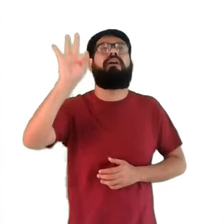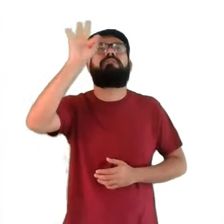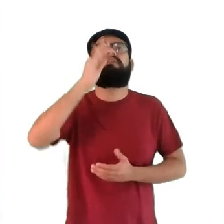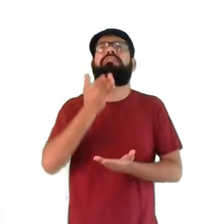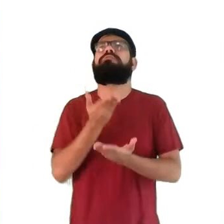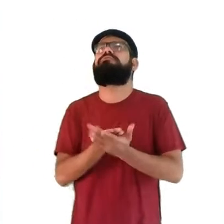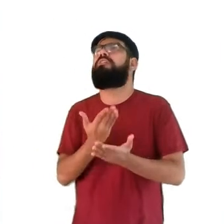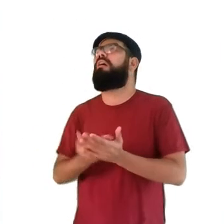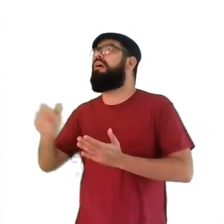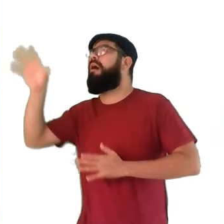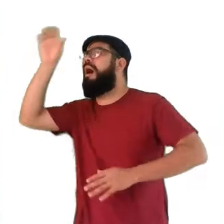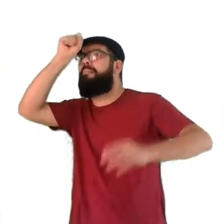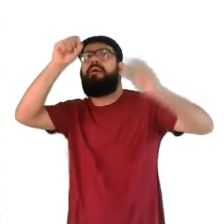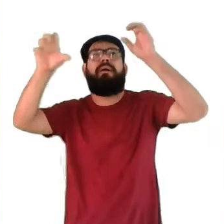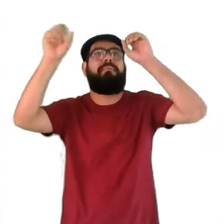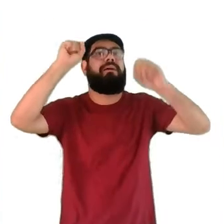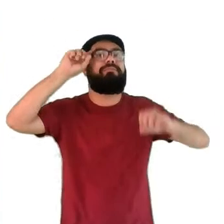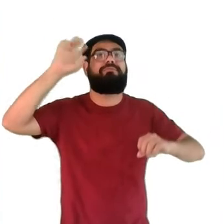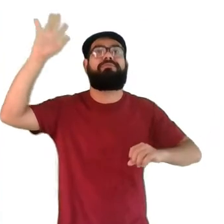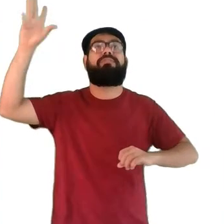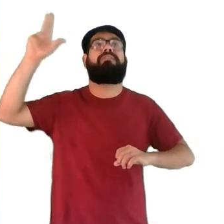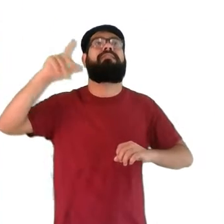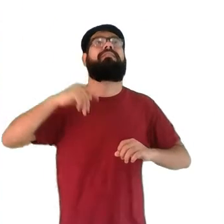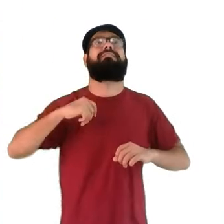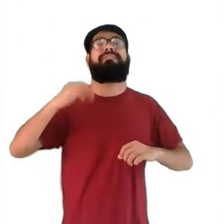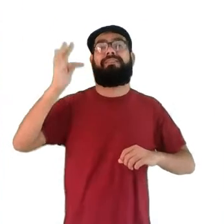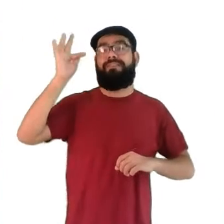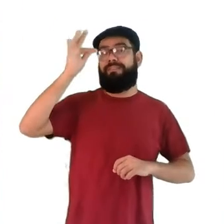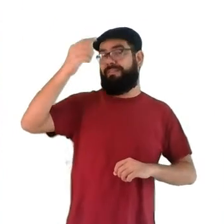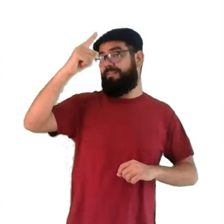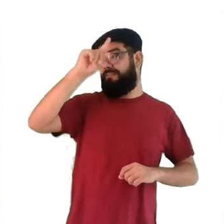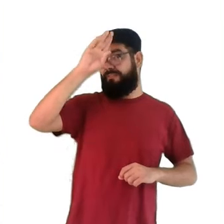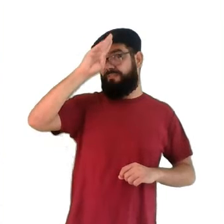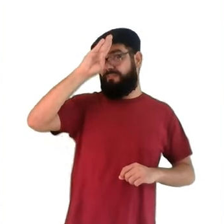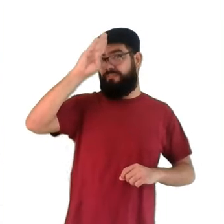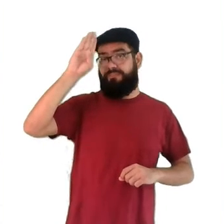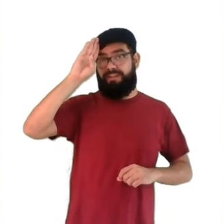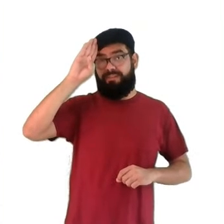dos seus sonhos, estão graduando, estão procurando cursos